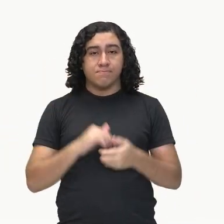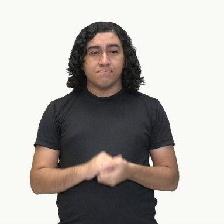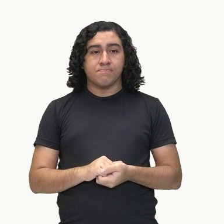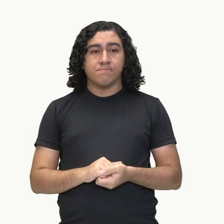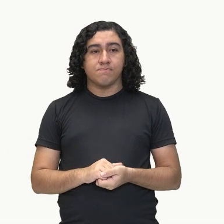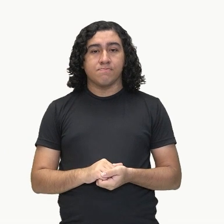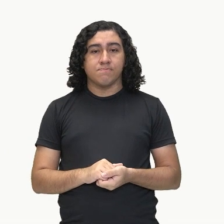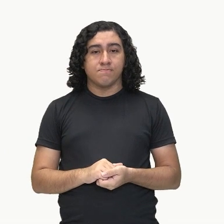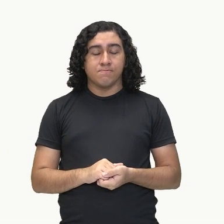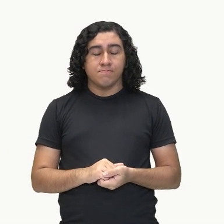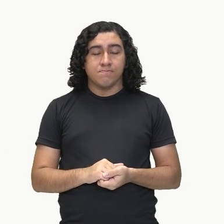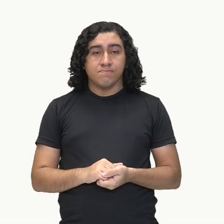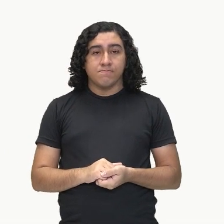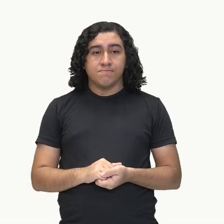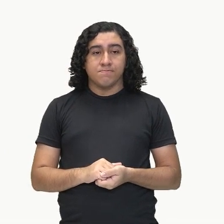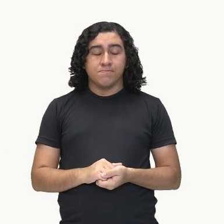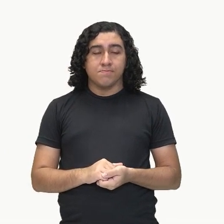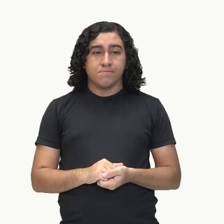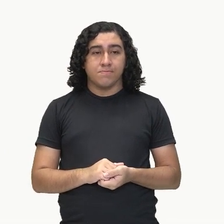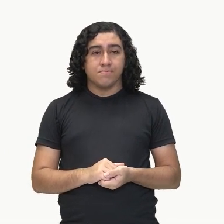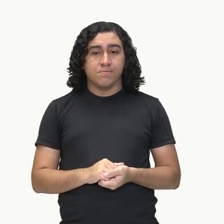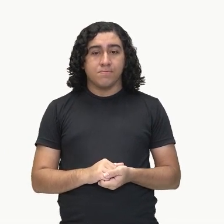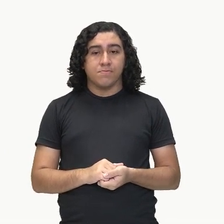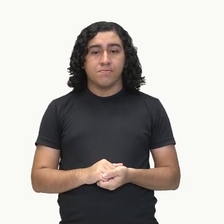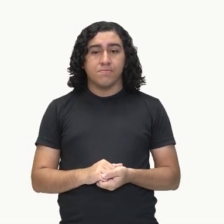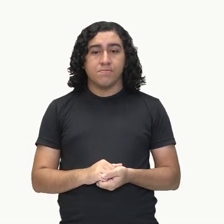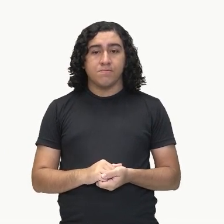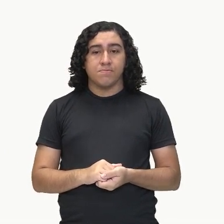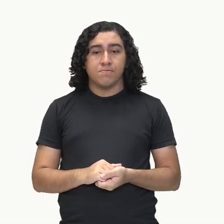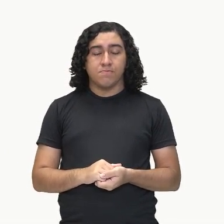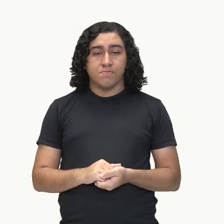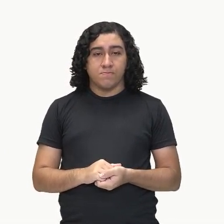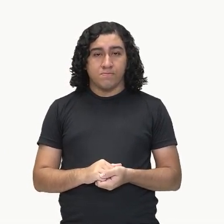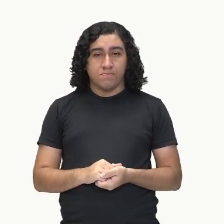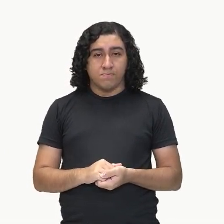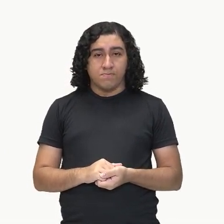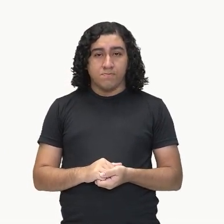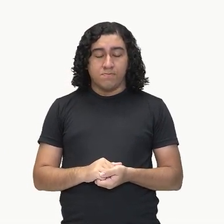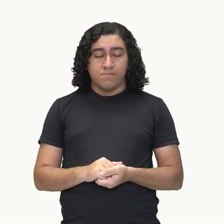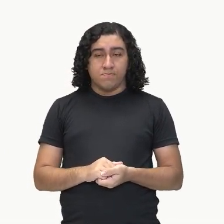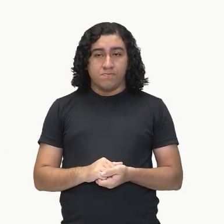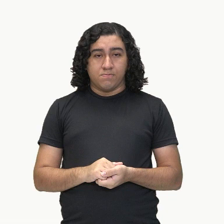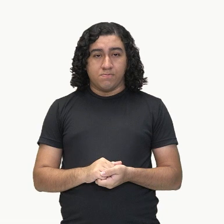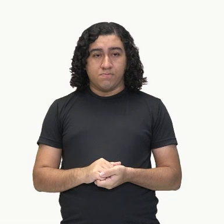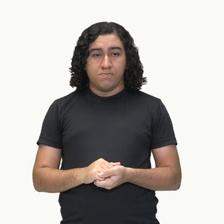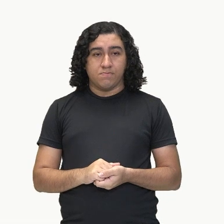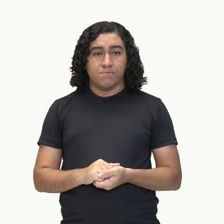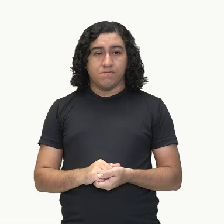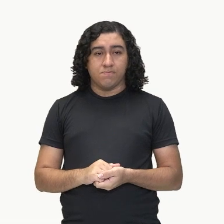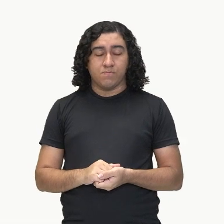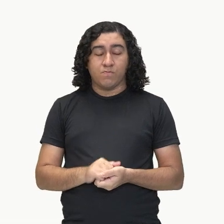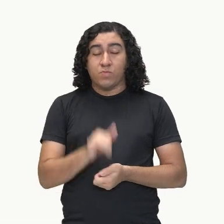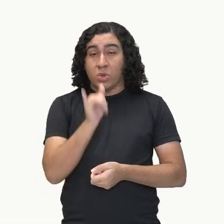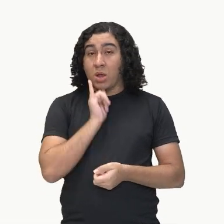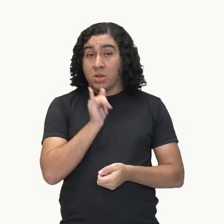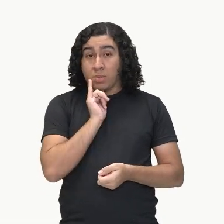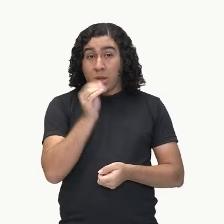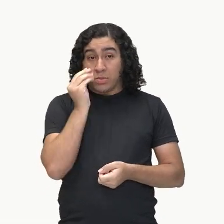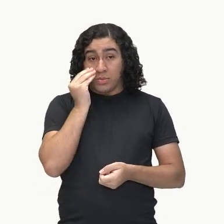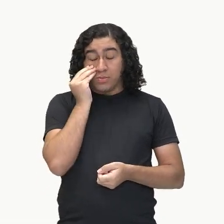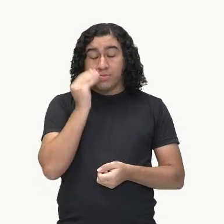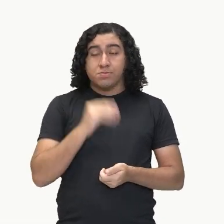O exemplo que vem trabalhando com termos não semelhantes nos diz o seguinte: